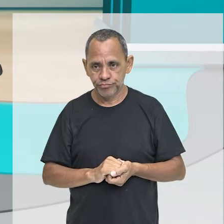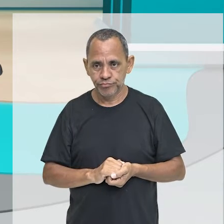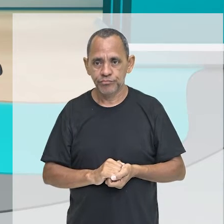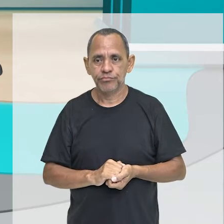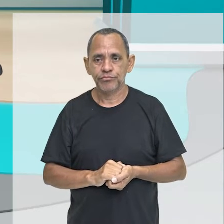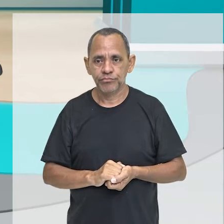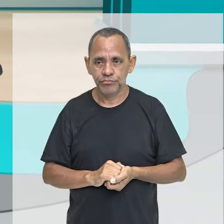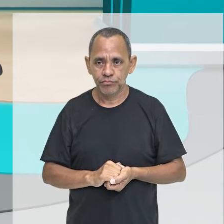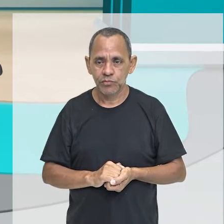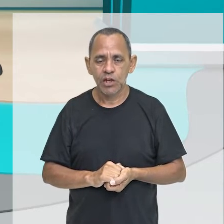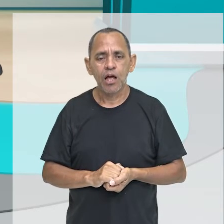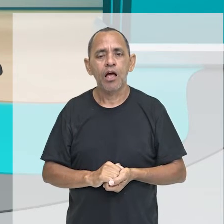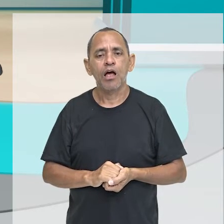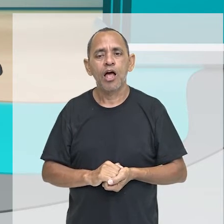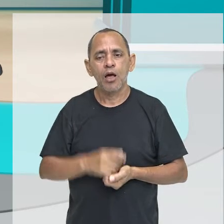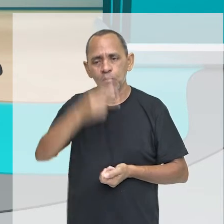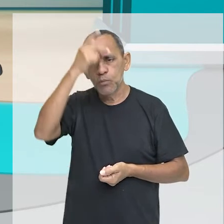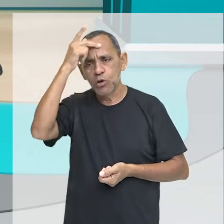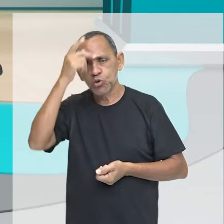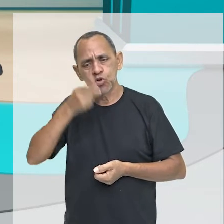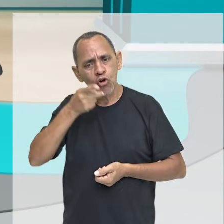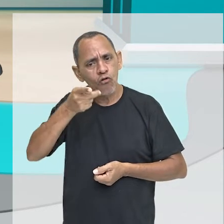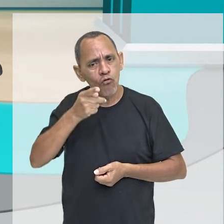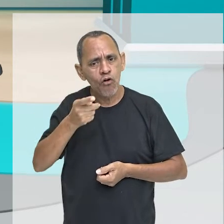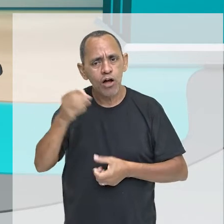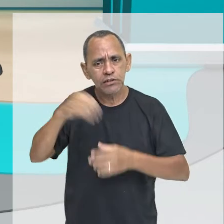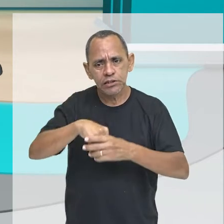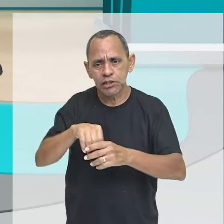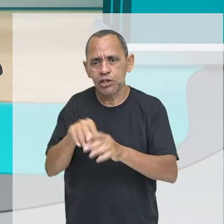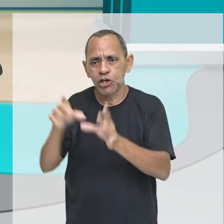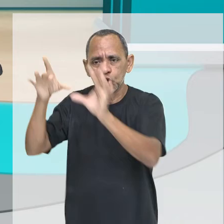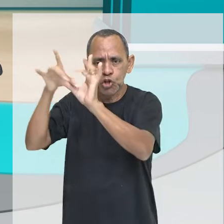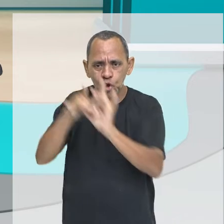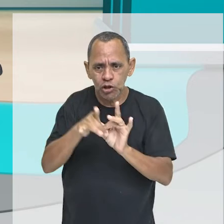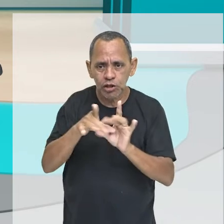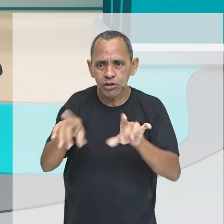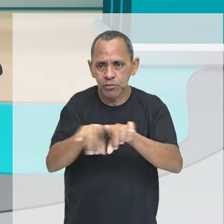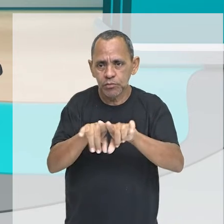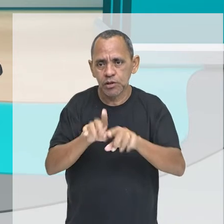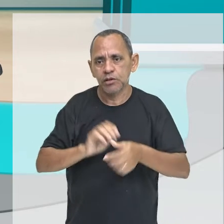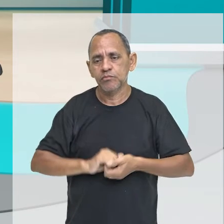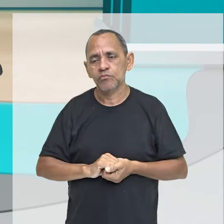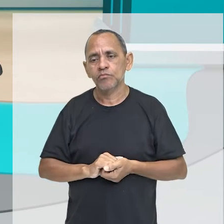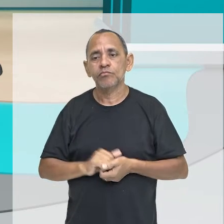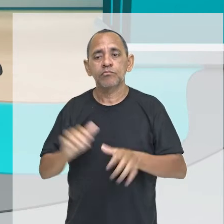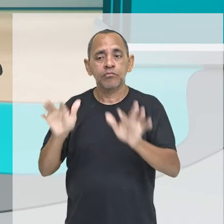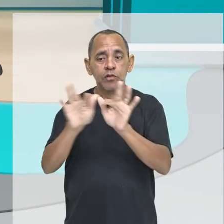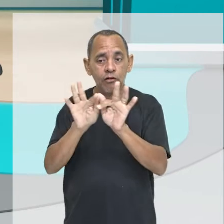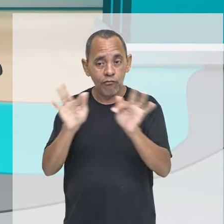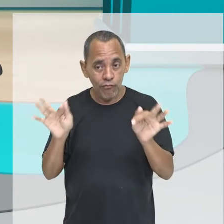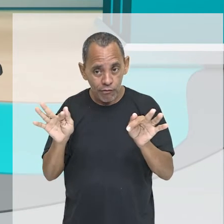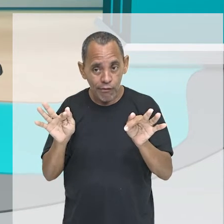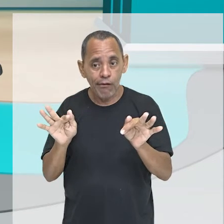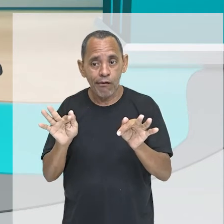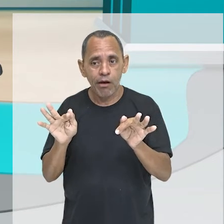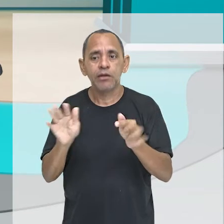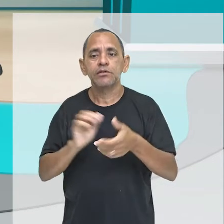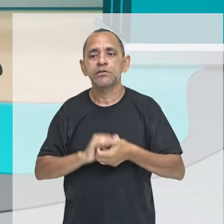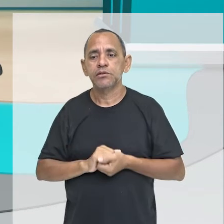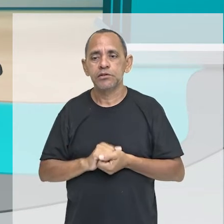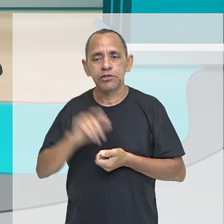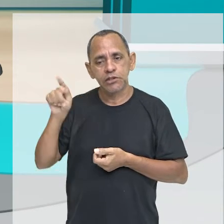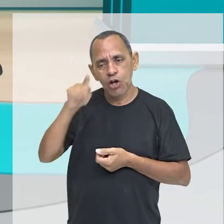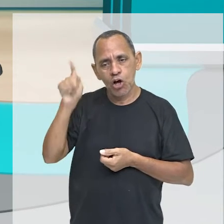quem eu falo, daquilo que eu falo, dentro de determinado contexto, certo? Então a frase interrogativa vai sempre iniciar com um